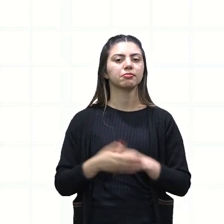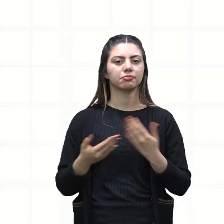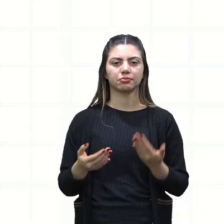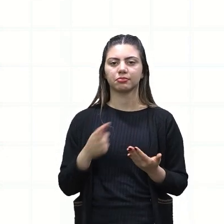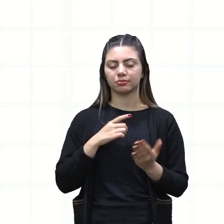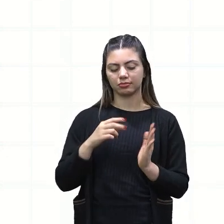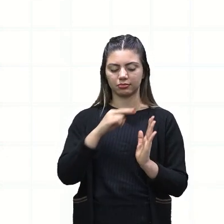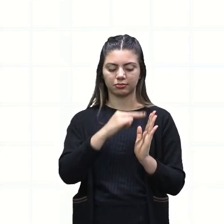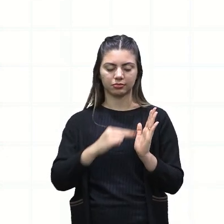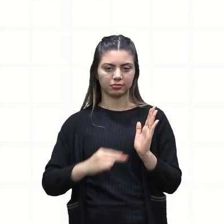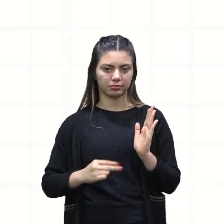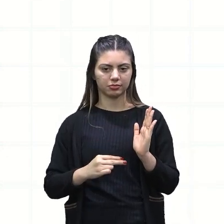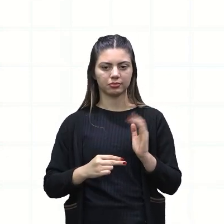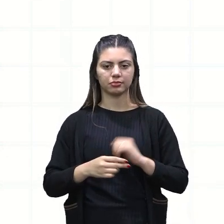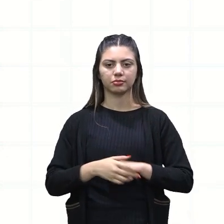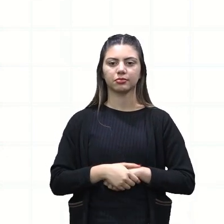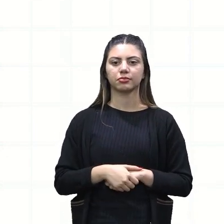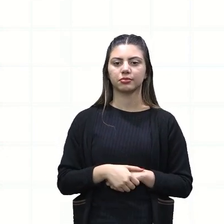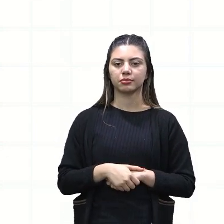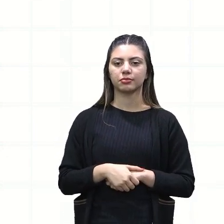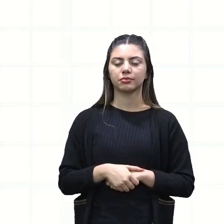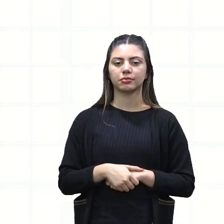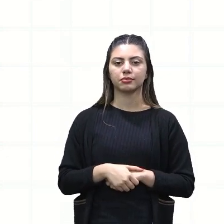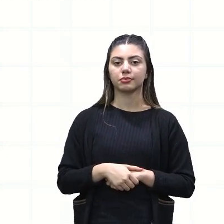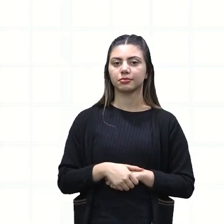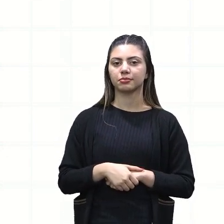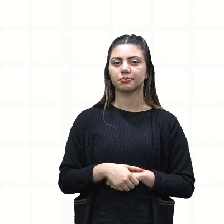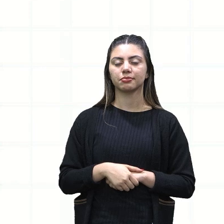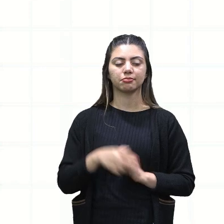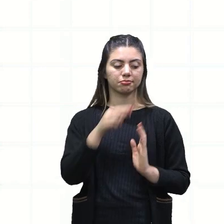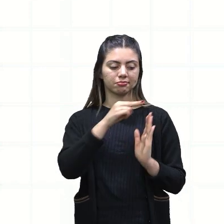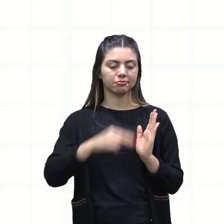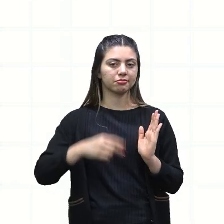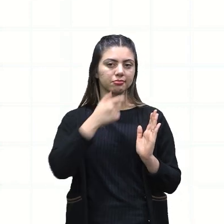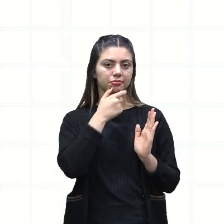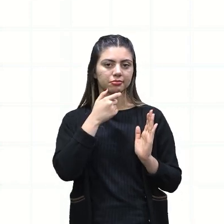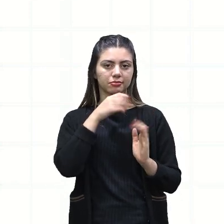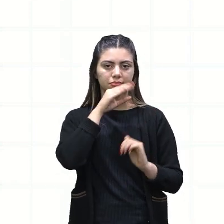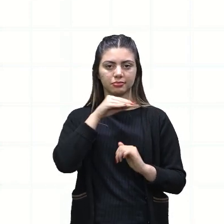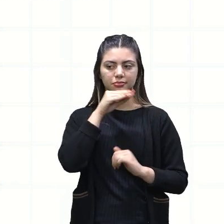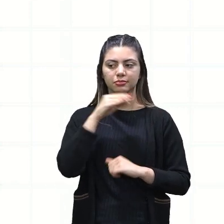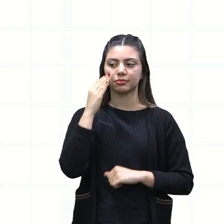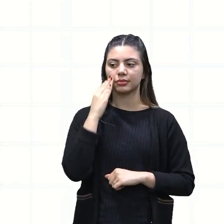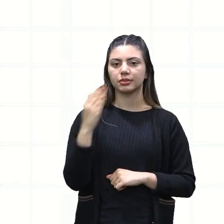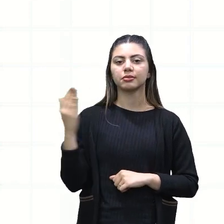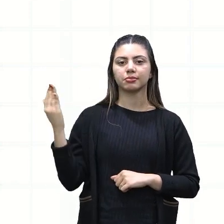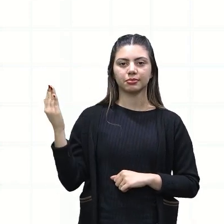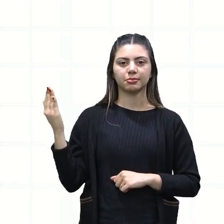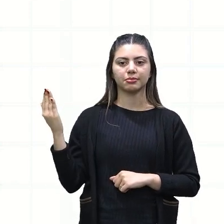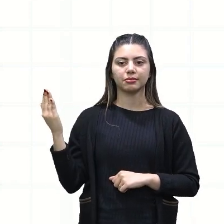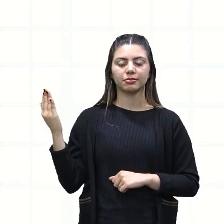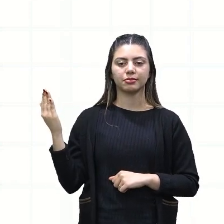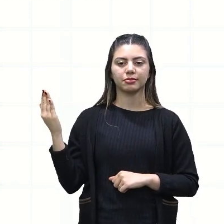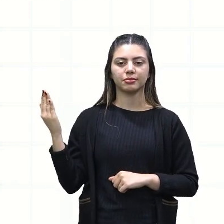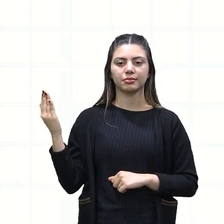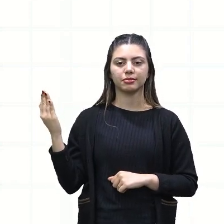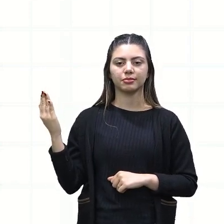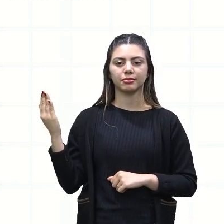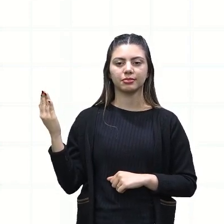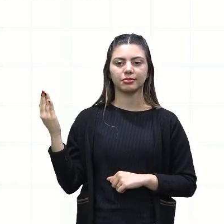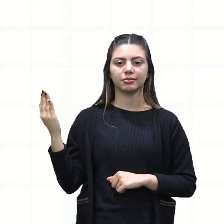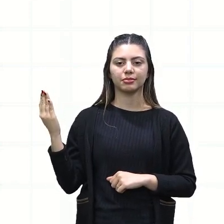continua o texto, né? Moreover, the continuous development in AI capabilities plays a crucial role,